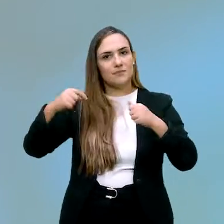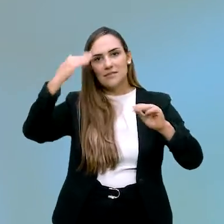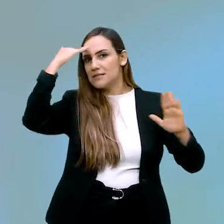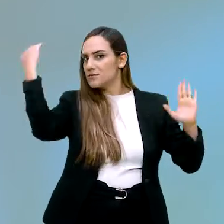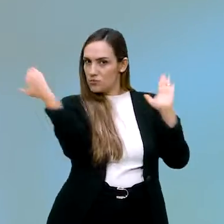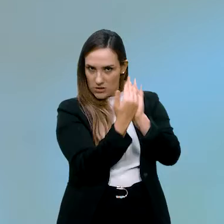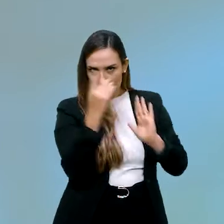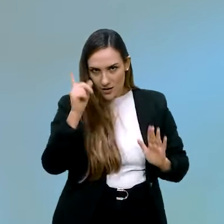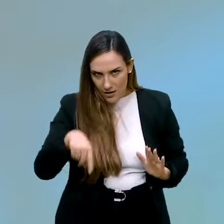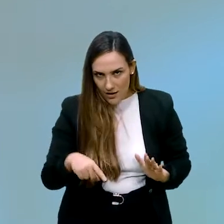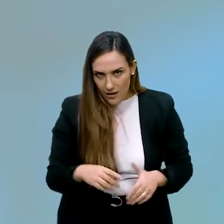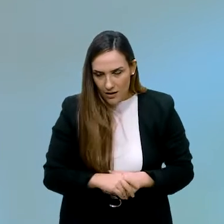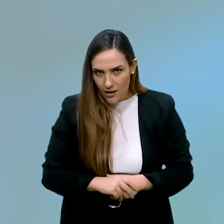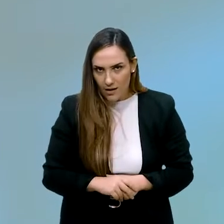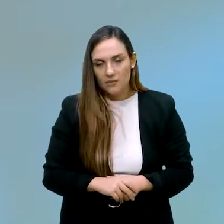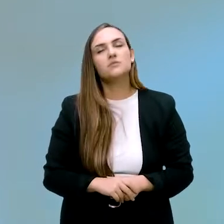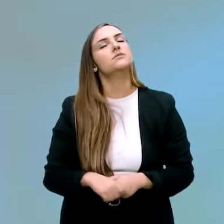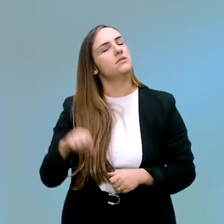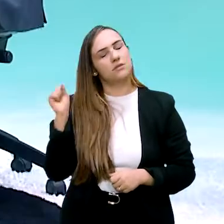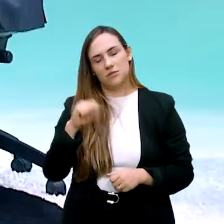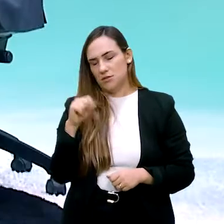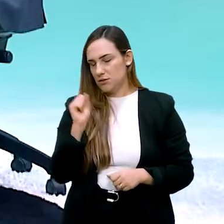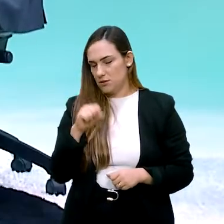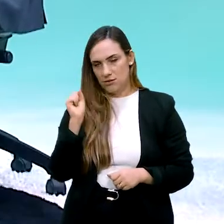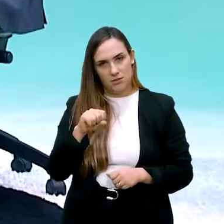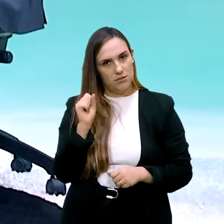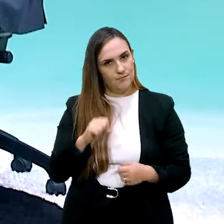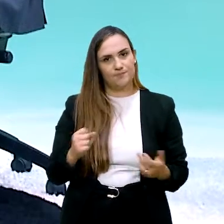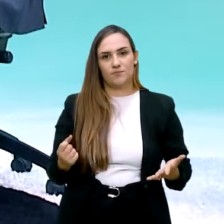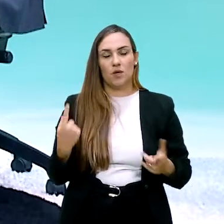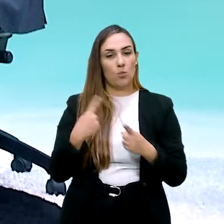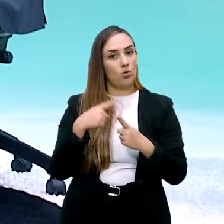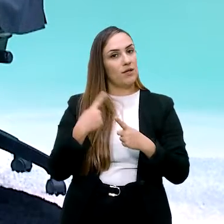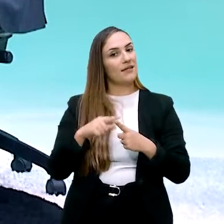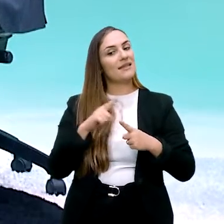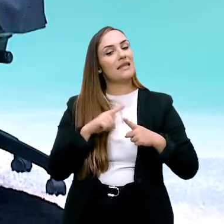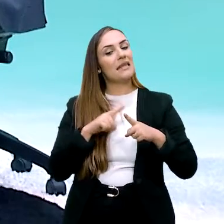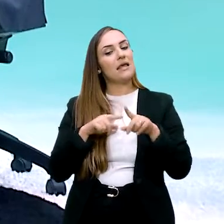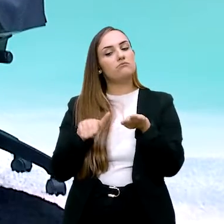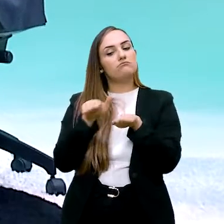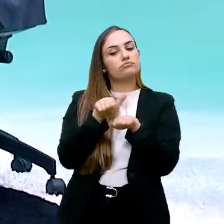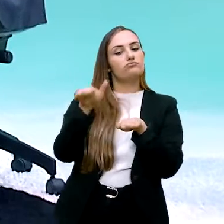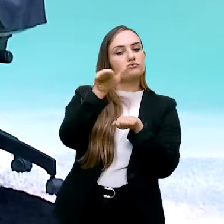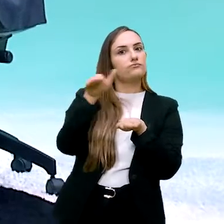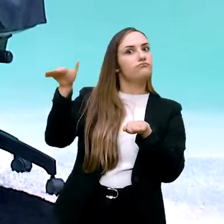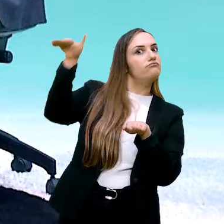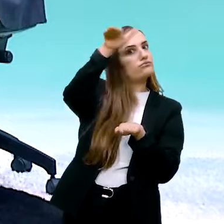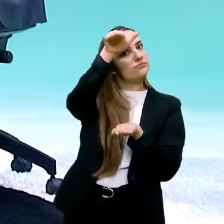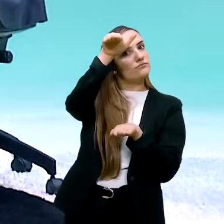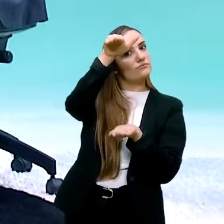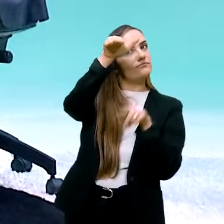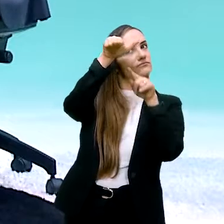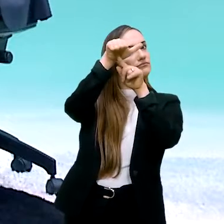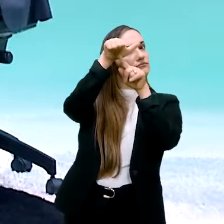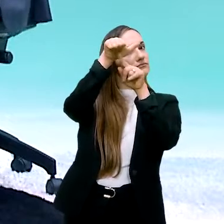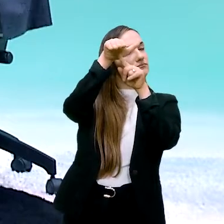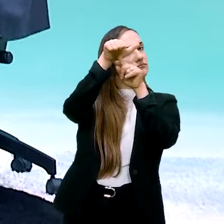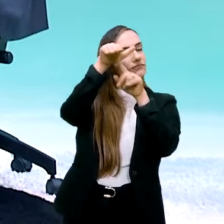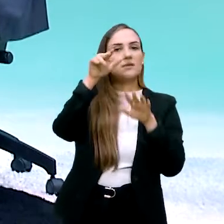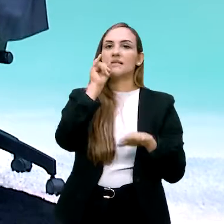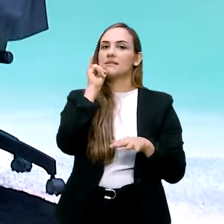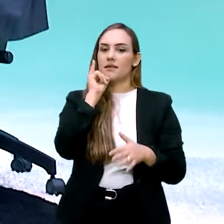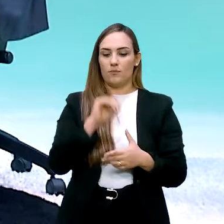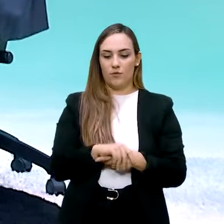de justiça dos estados estão vinculados a essa decisão? Exatamente, porque existe uma hierarquia. né? A decisão proferida pelo Tribunal